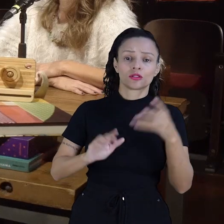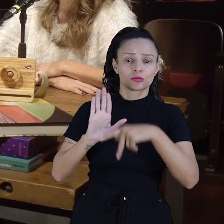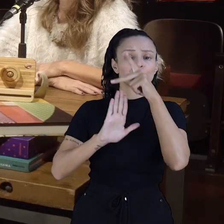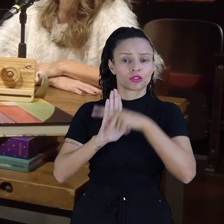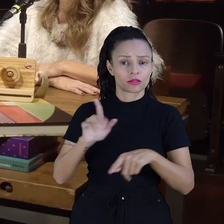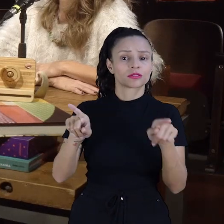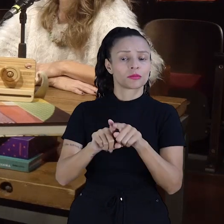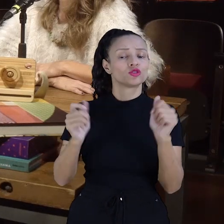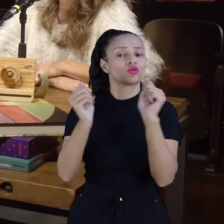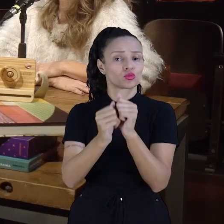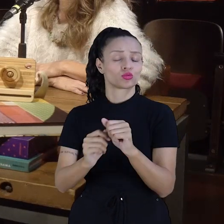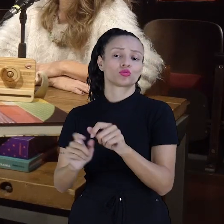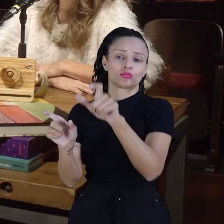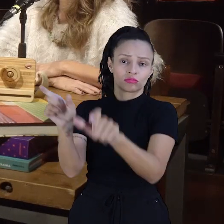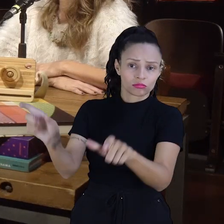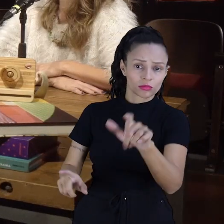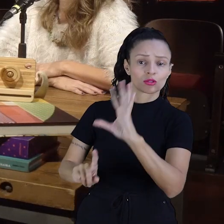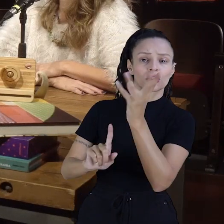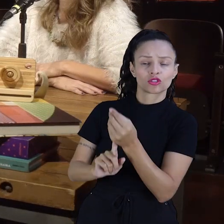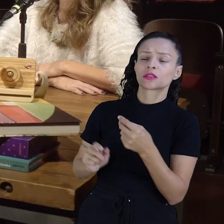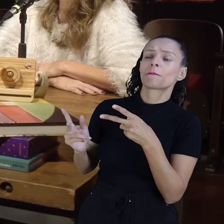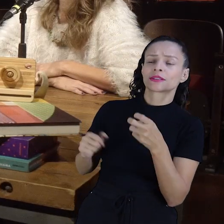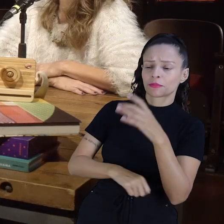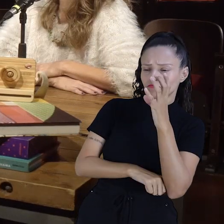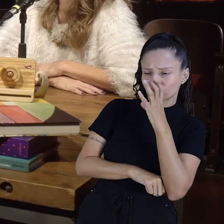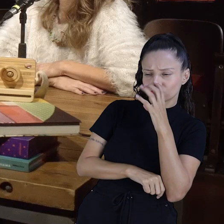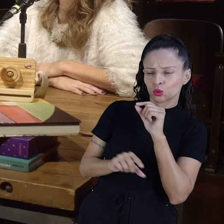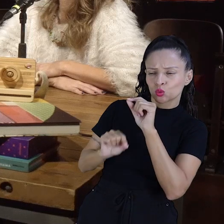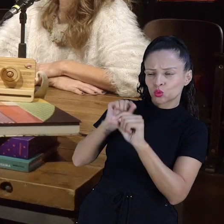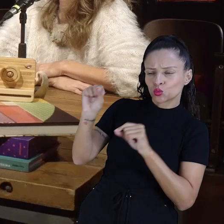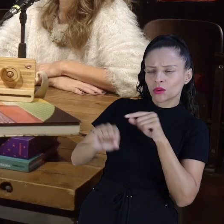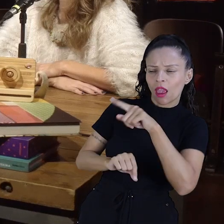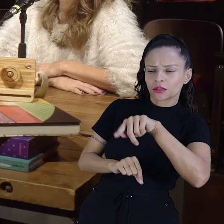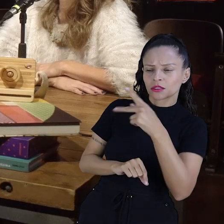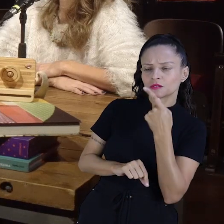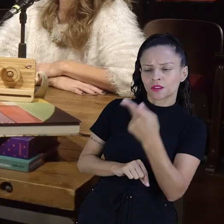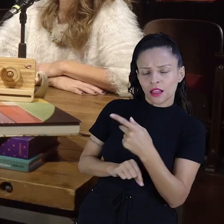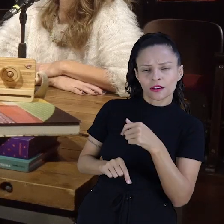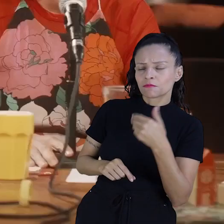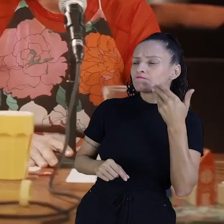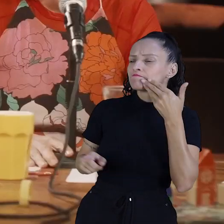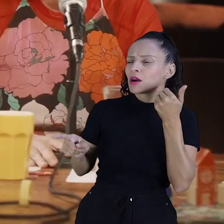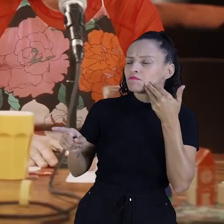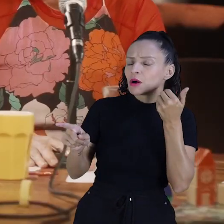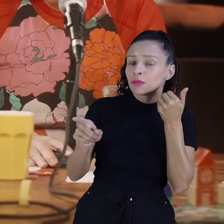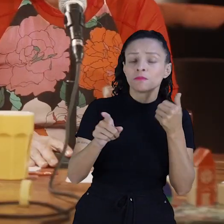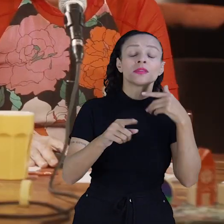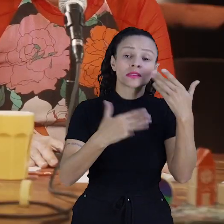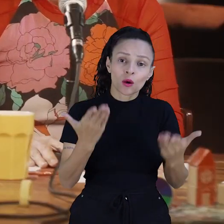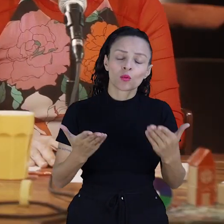de trabalhar em alguns projetos também com artistas e perceber o que esses artistas queriam dizer. E